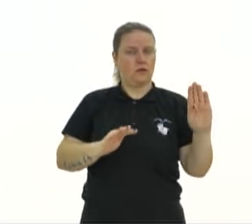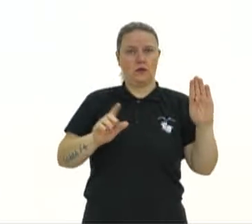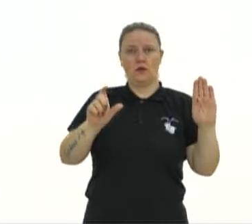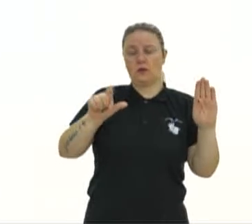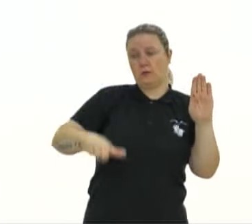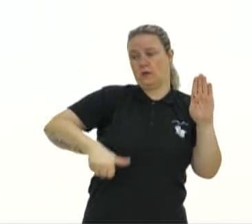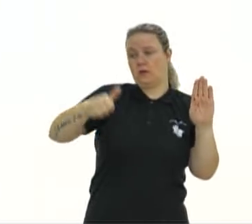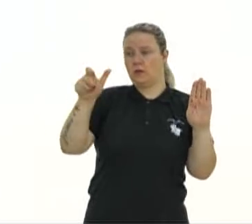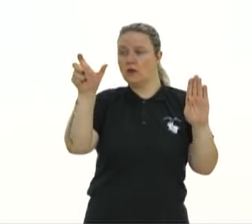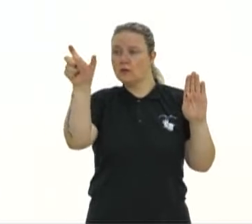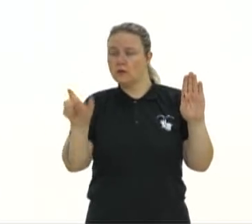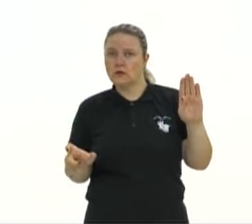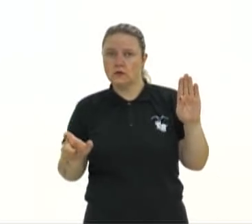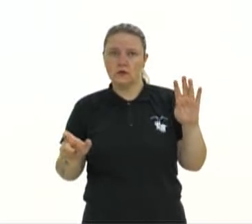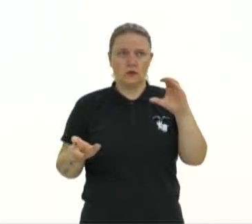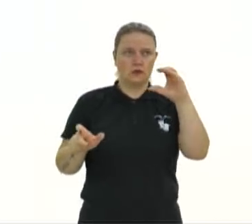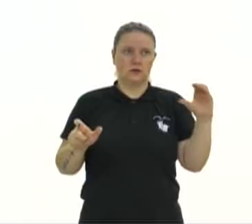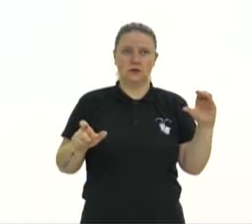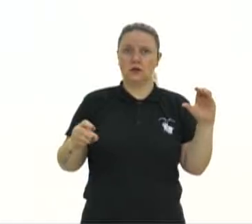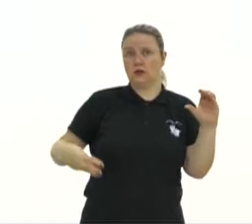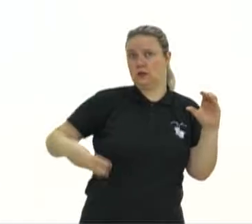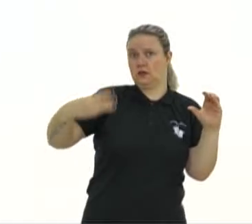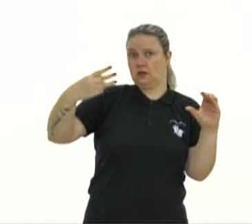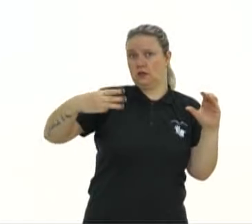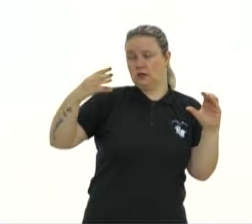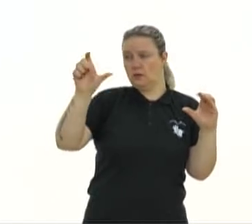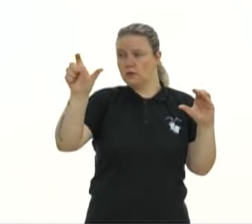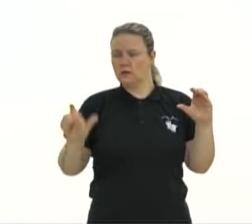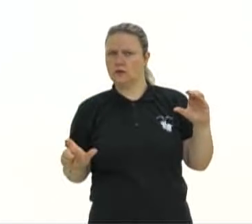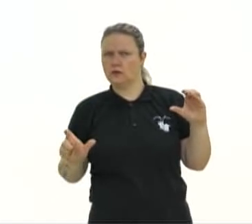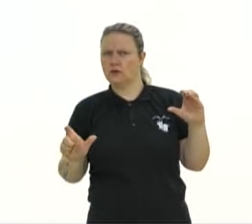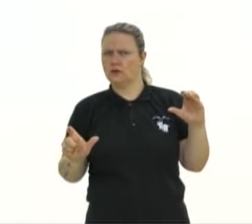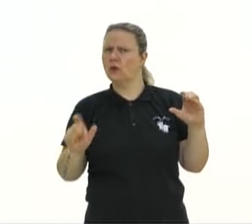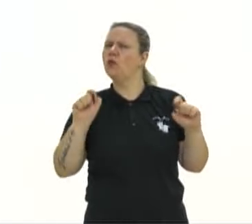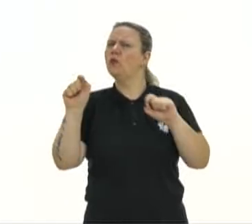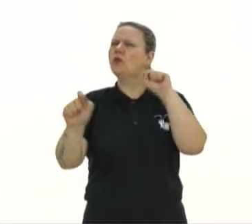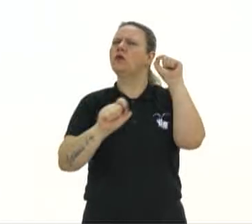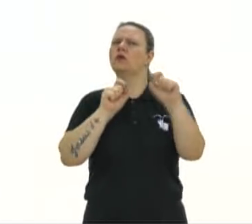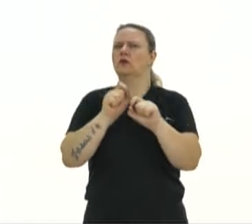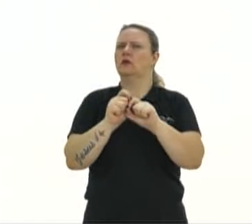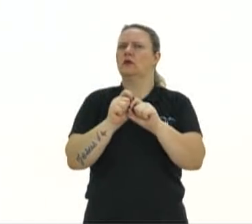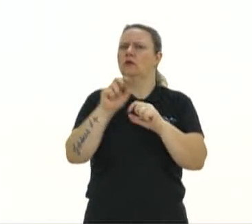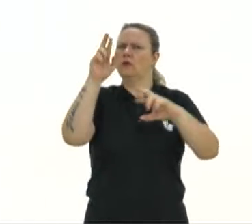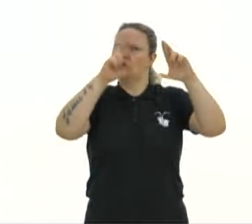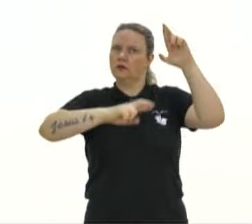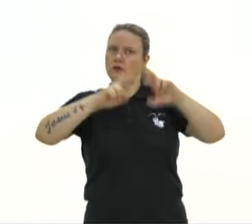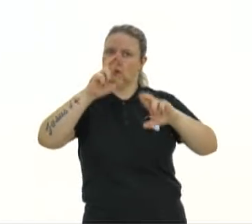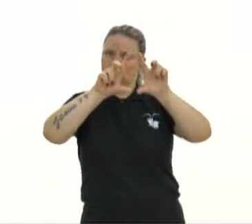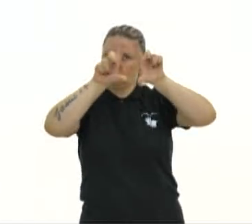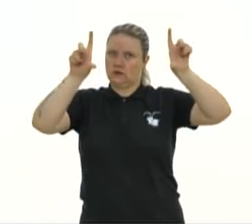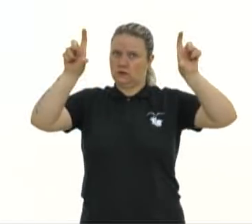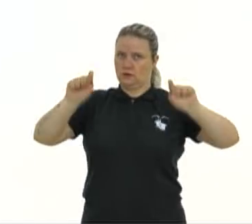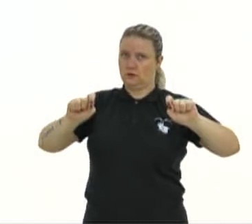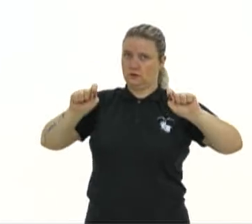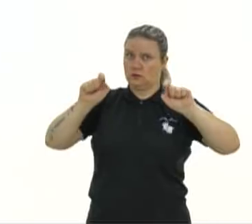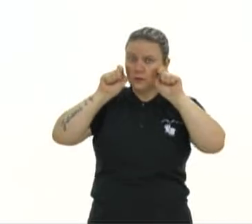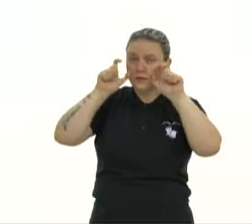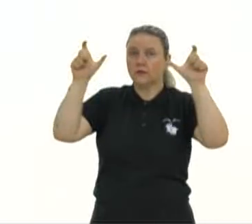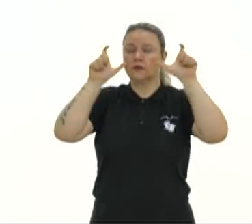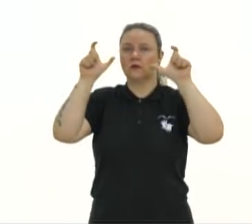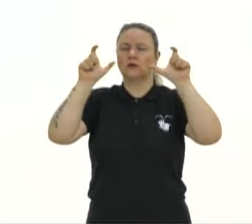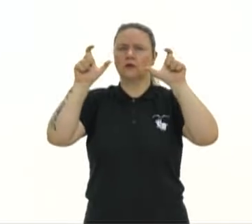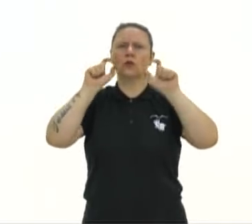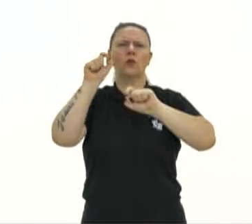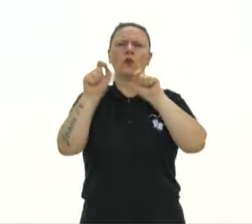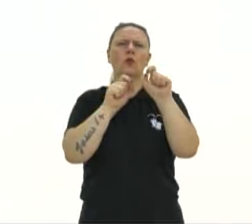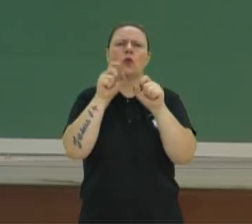C, texto em terceira pessoa. Então, analise bem o trecho, releia, preste bem atenção na linguagem, no emprego